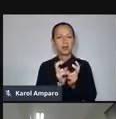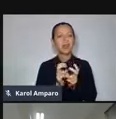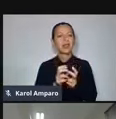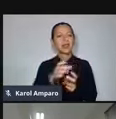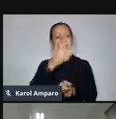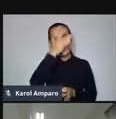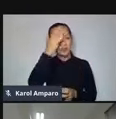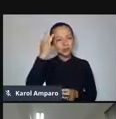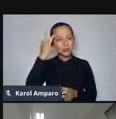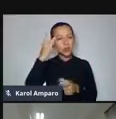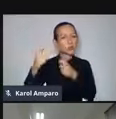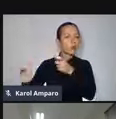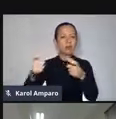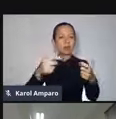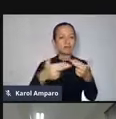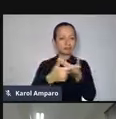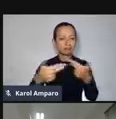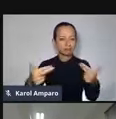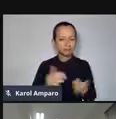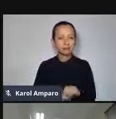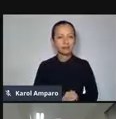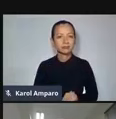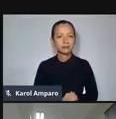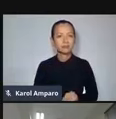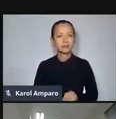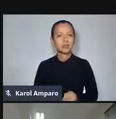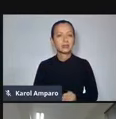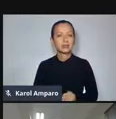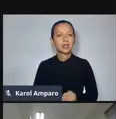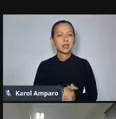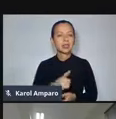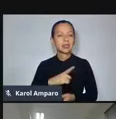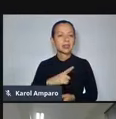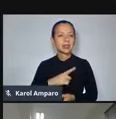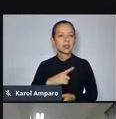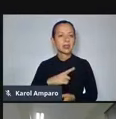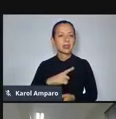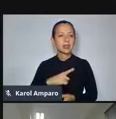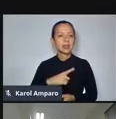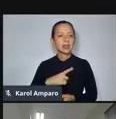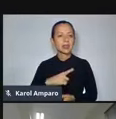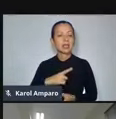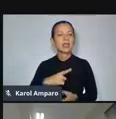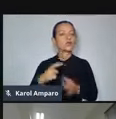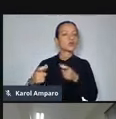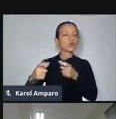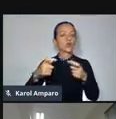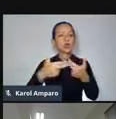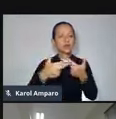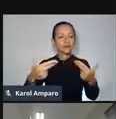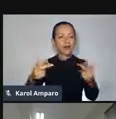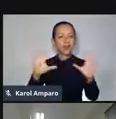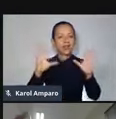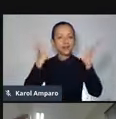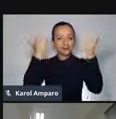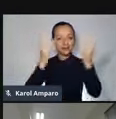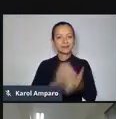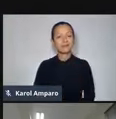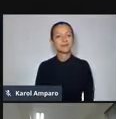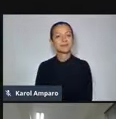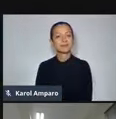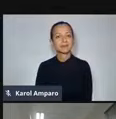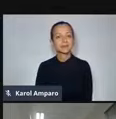Também nos nossos eventos que nós fazemos aí dentro da cidade universitária, no CPU, está o CPU aí atrás. Então, é isso que interessa.